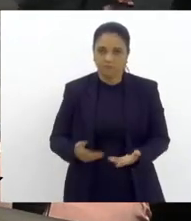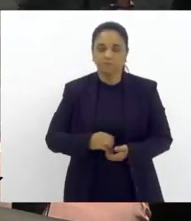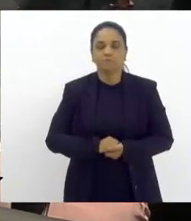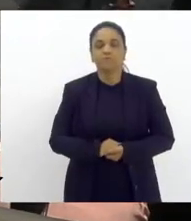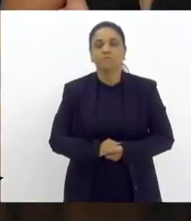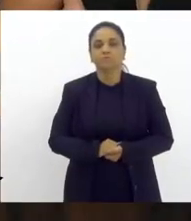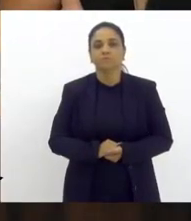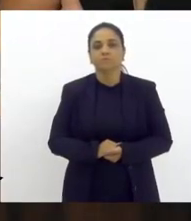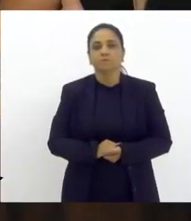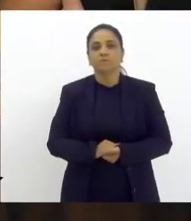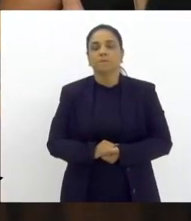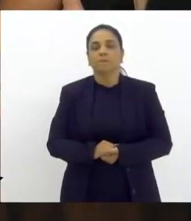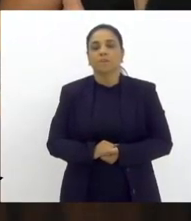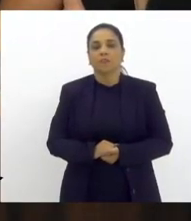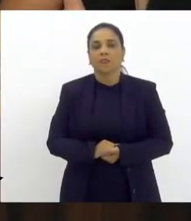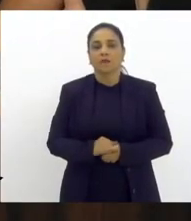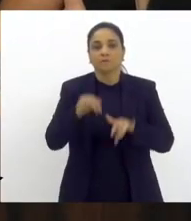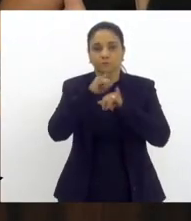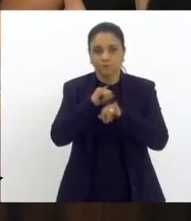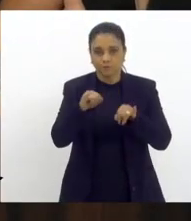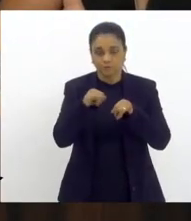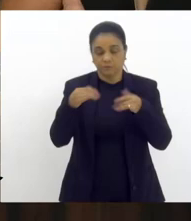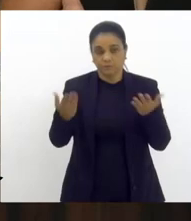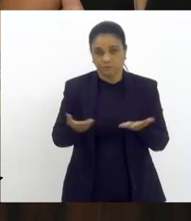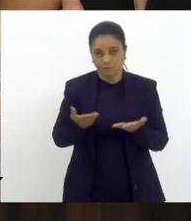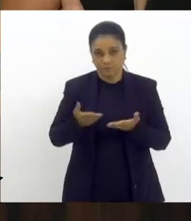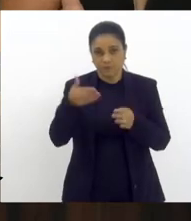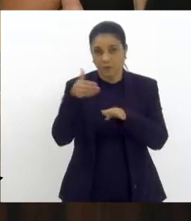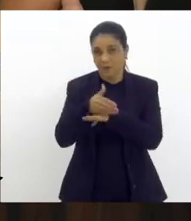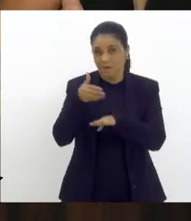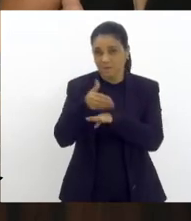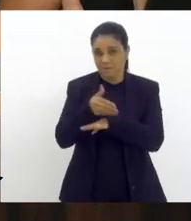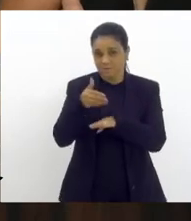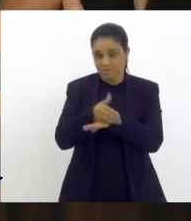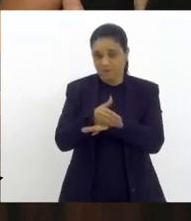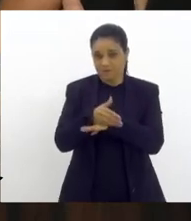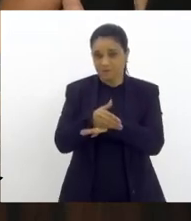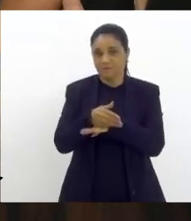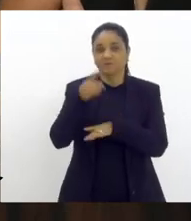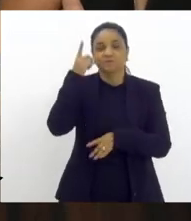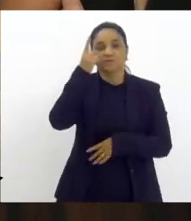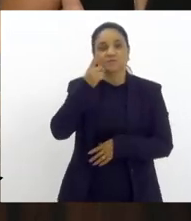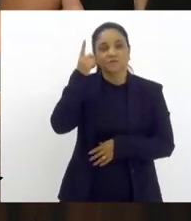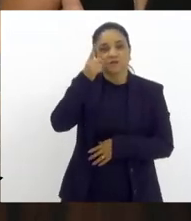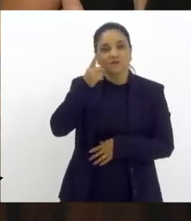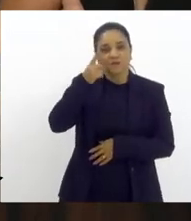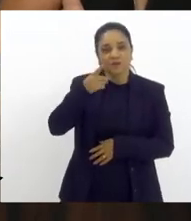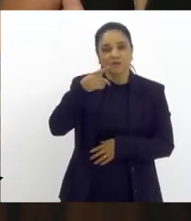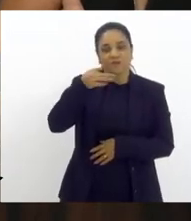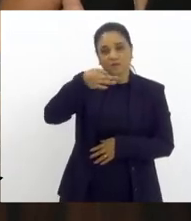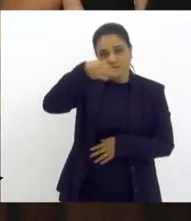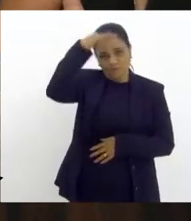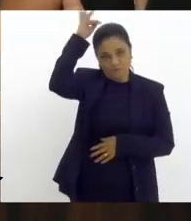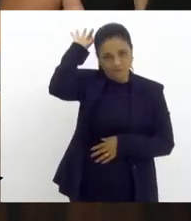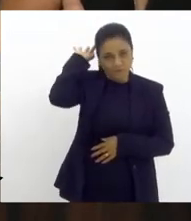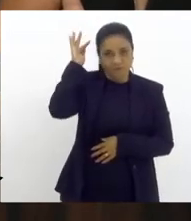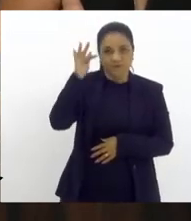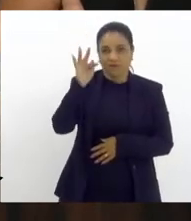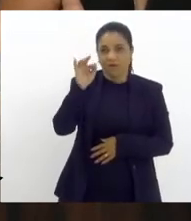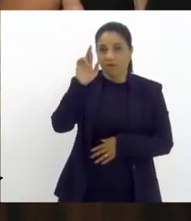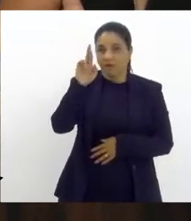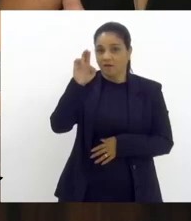só que é só anunciar aqui a presença através do nosso Deputado Fred Pacheco né